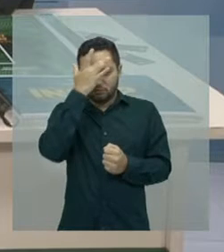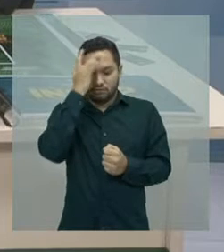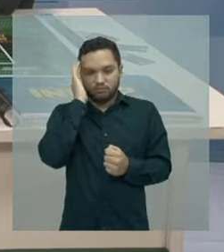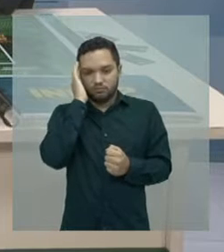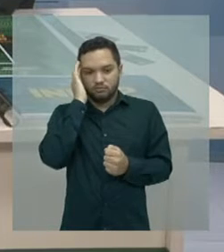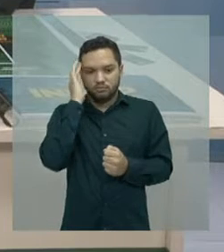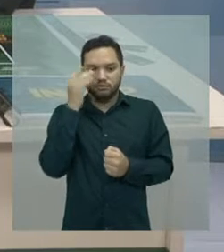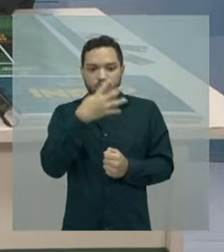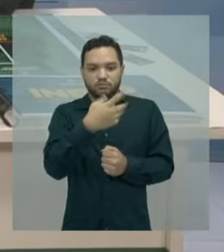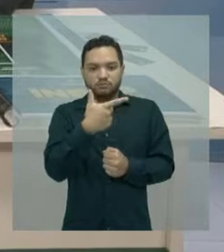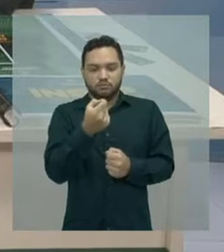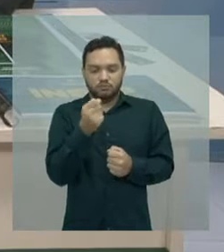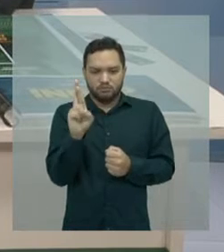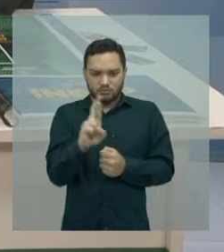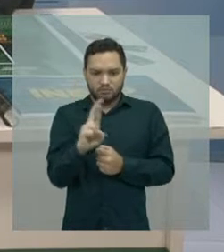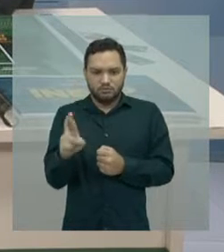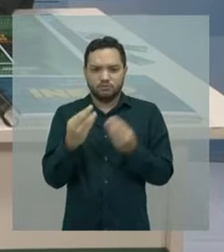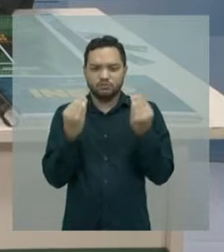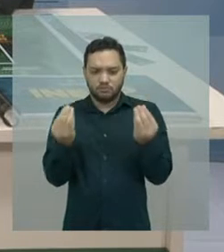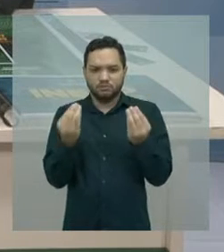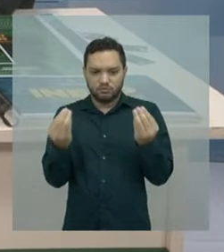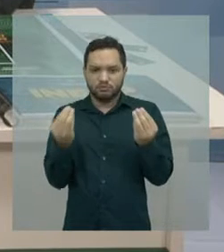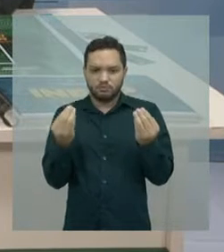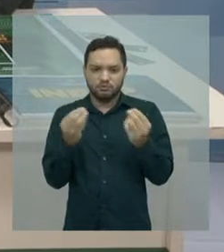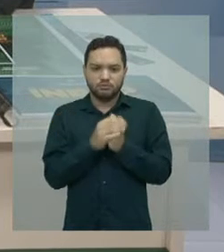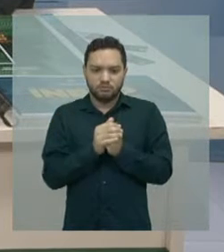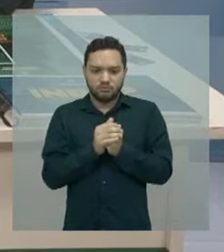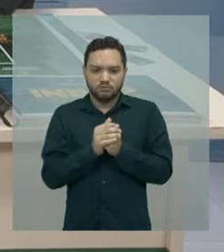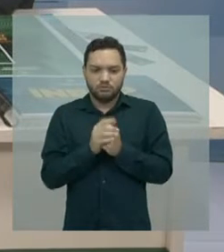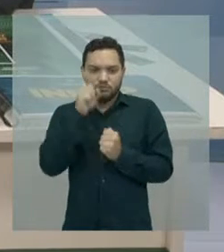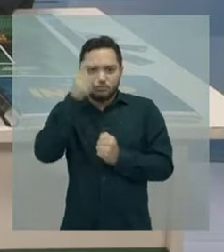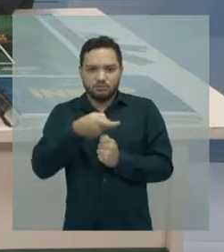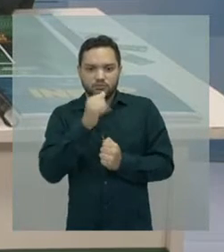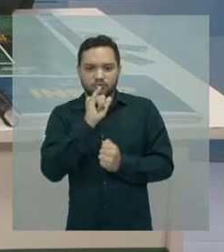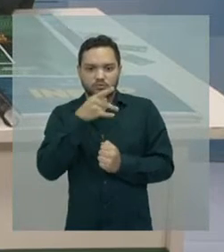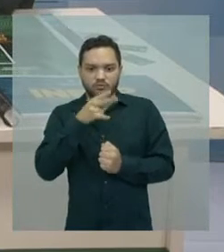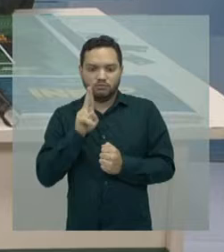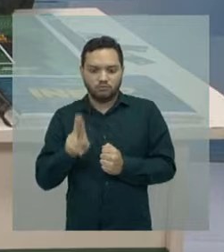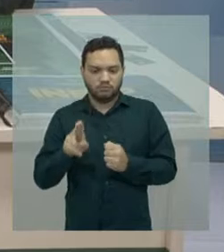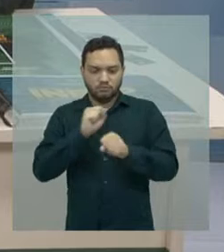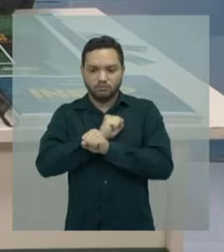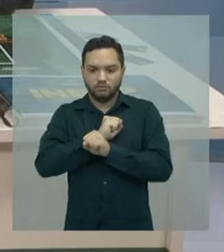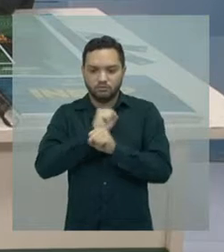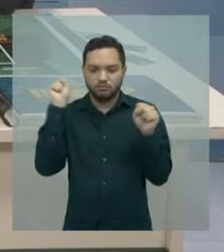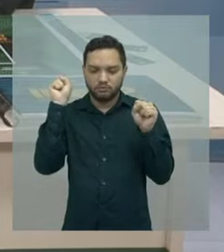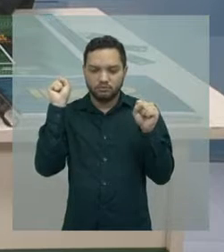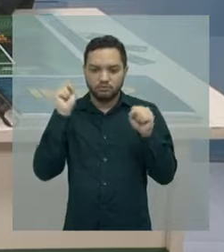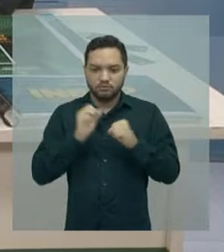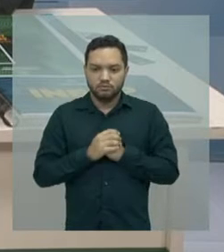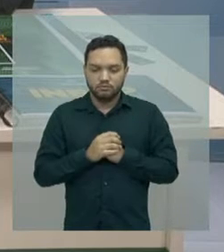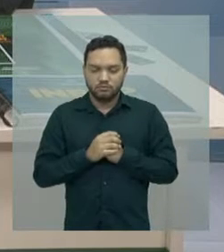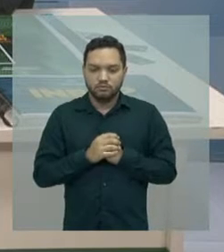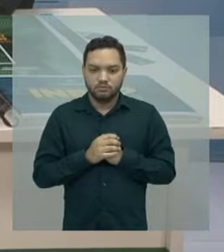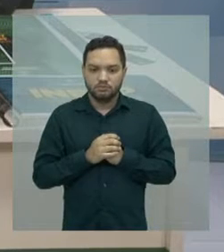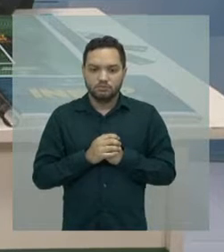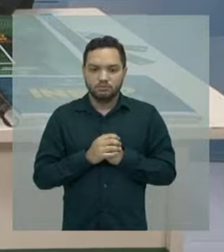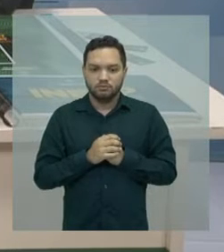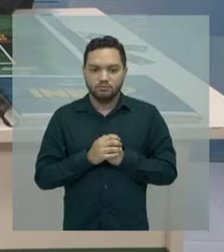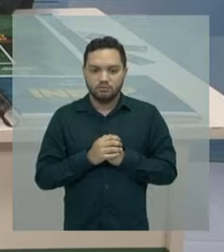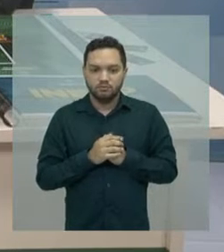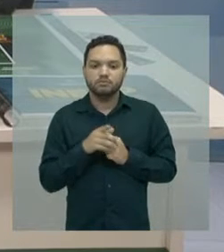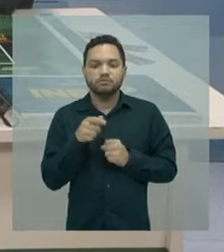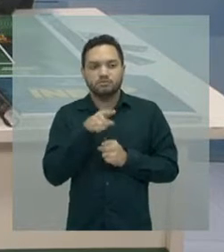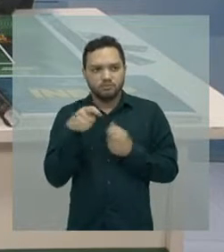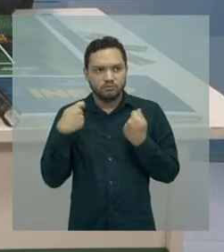até R$420, vai poder cobrar IPTU dessa população, João? Não, mas... E essa discussão precisa